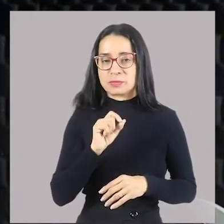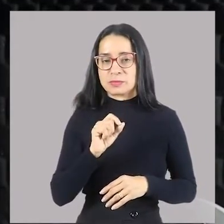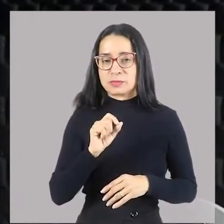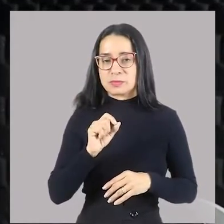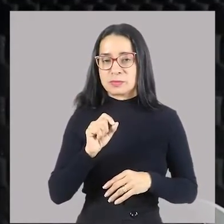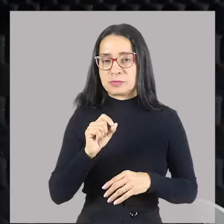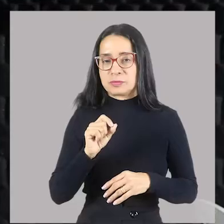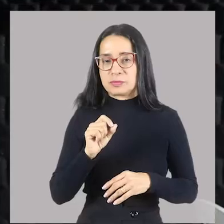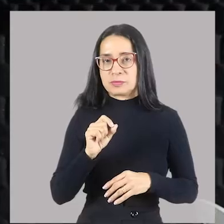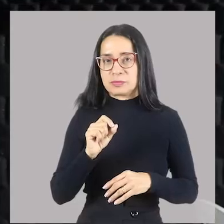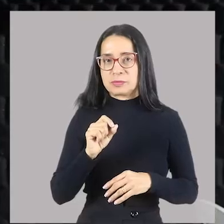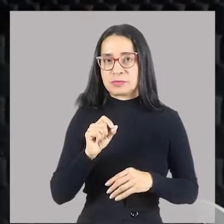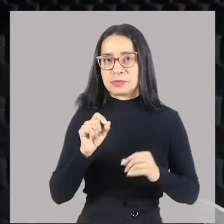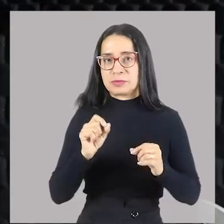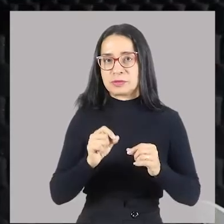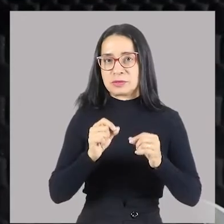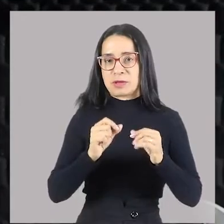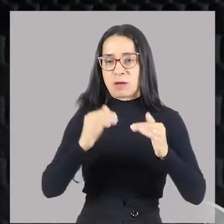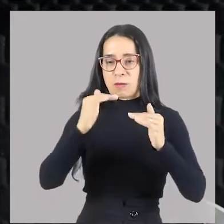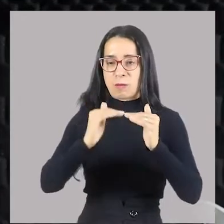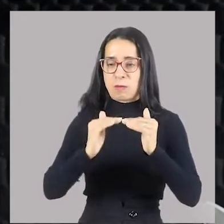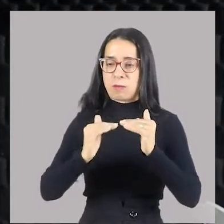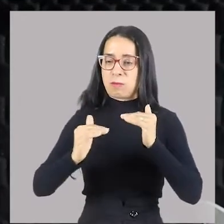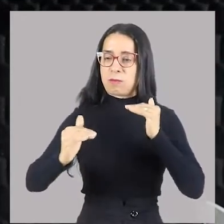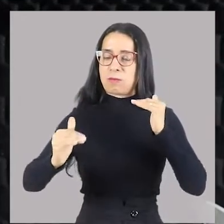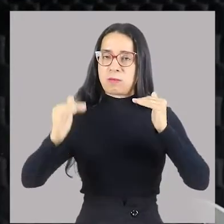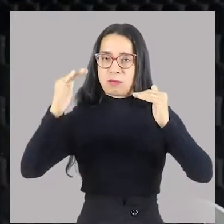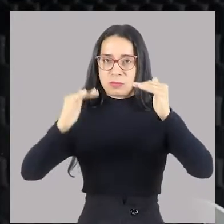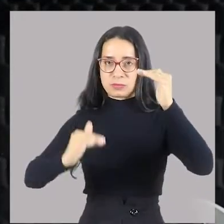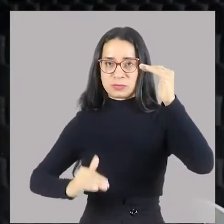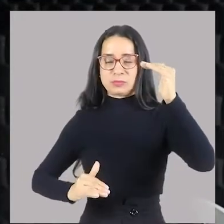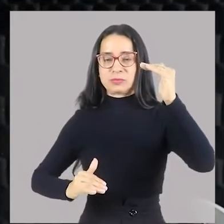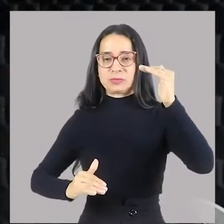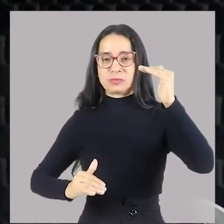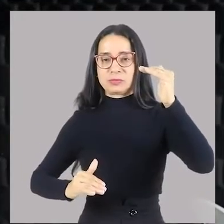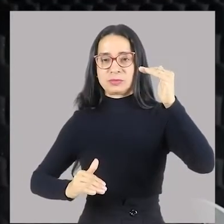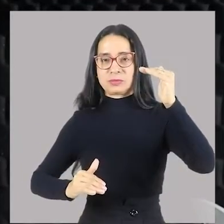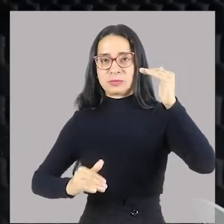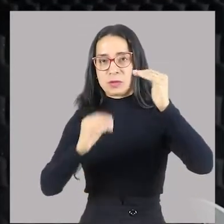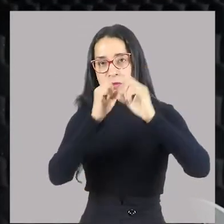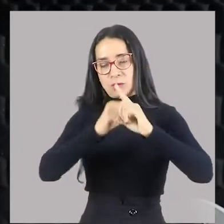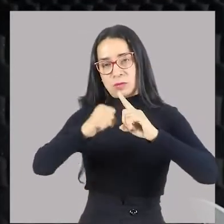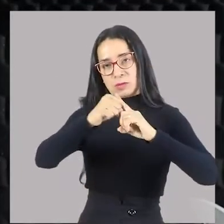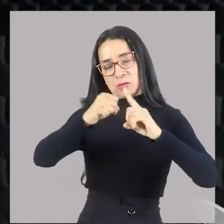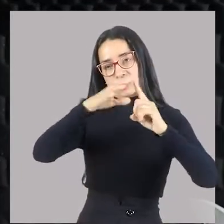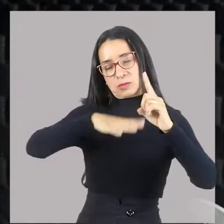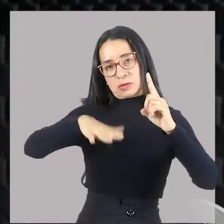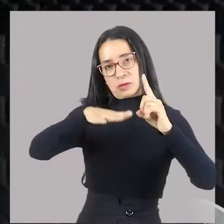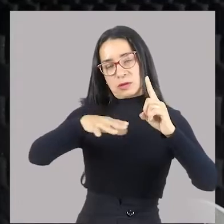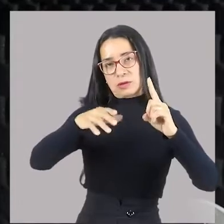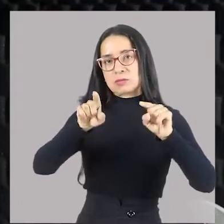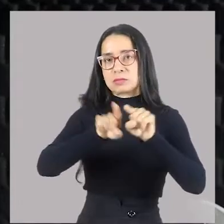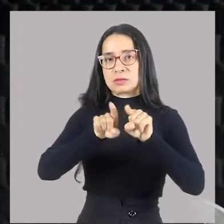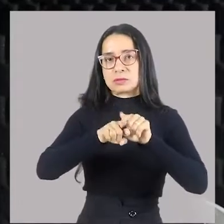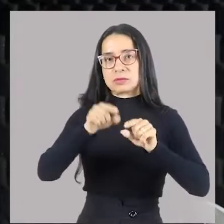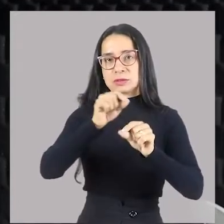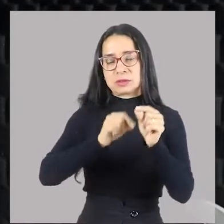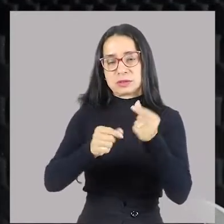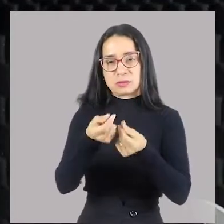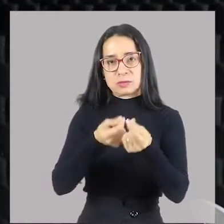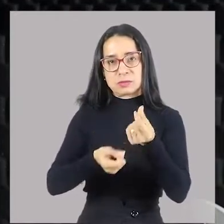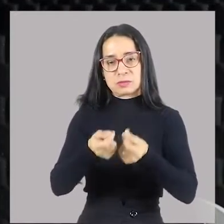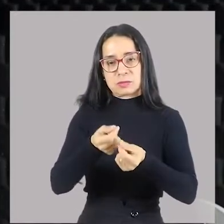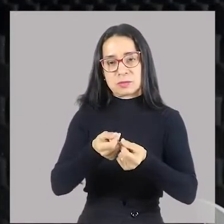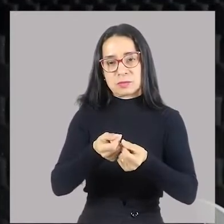essa disparidade social e econômica, né? Então, aqui, essa imagem, ela retrata perfeitamente